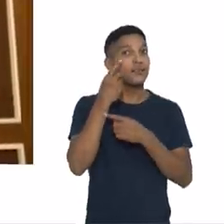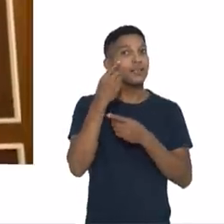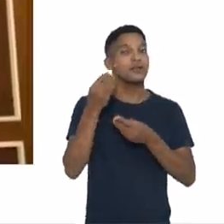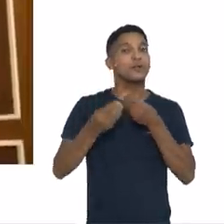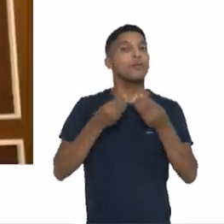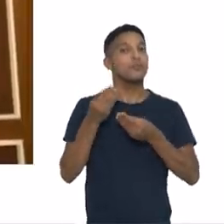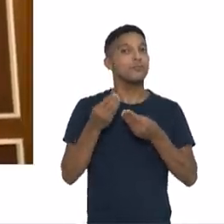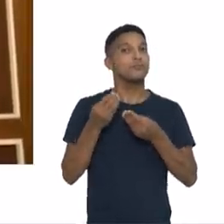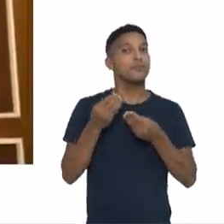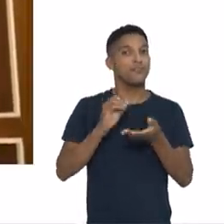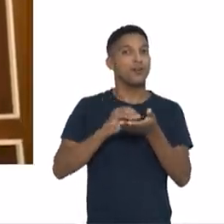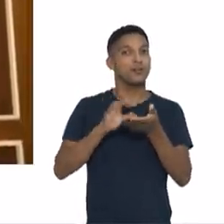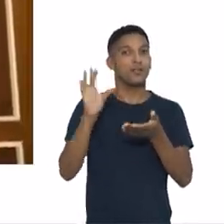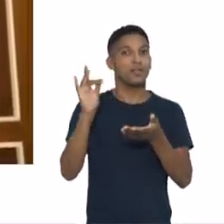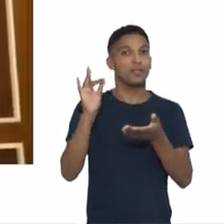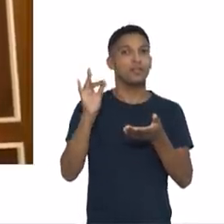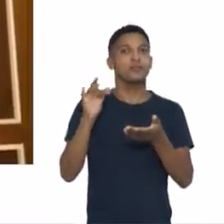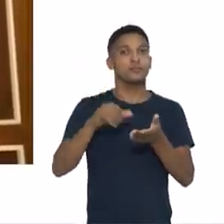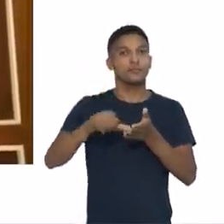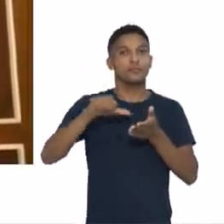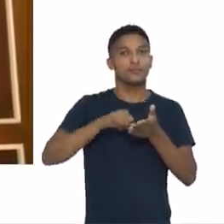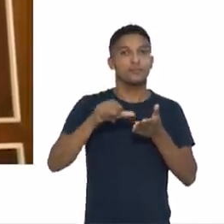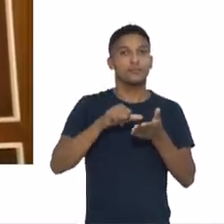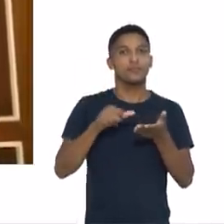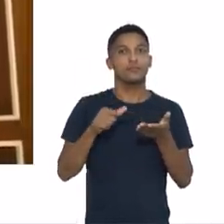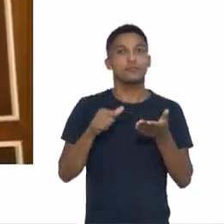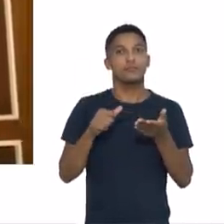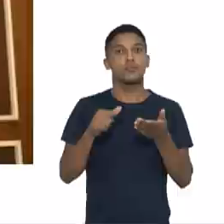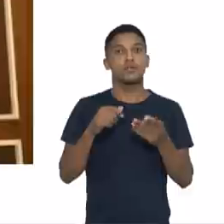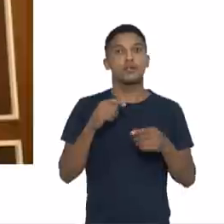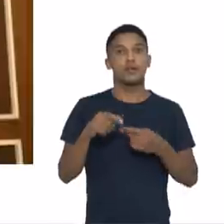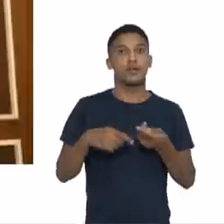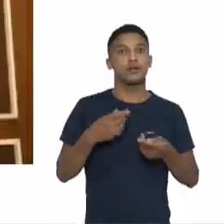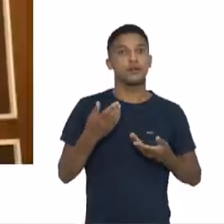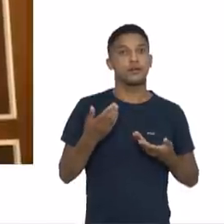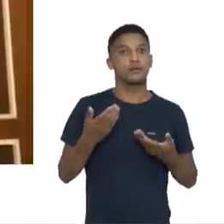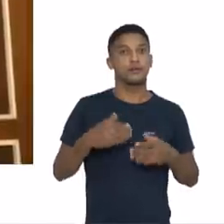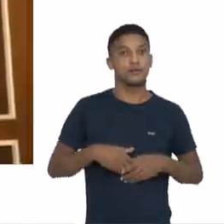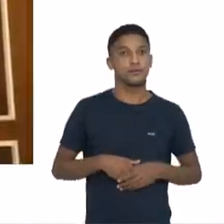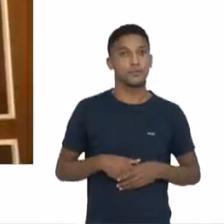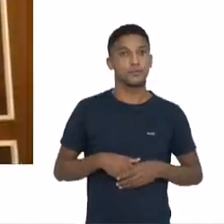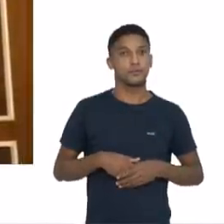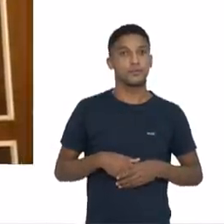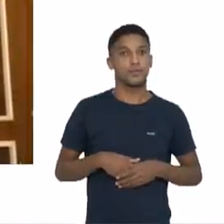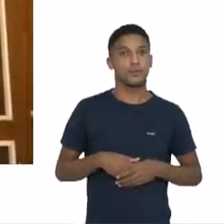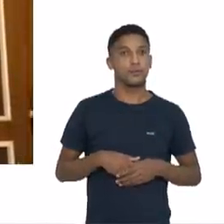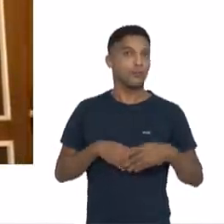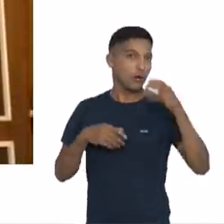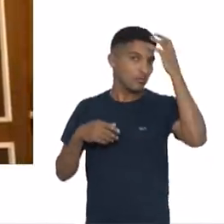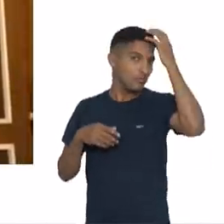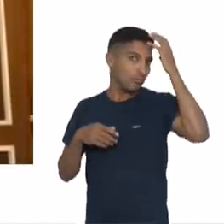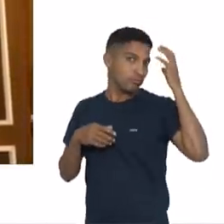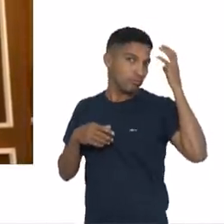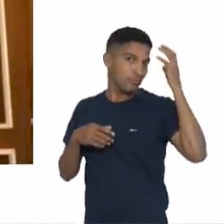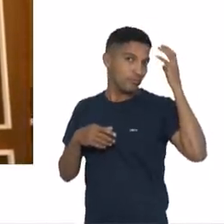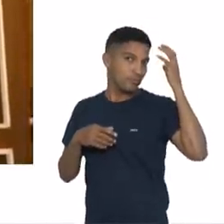Só uma coisinha. Vocês podem, por exemplo, fazer a peruca aqui, né, do palhaço de vocês, com o cabelo desse lado e desse, deixando ele